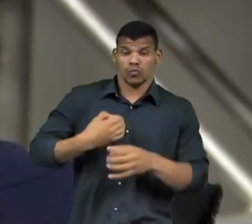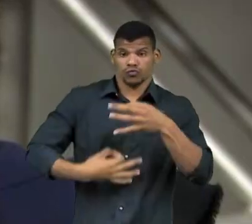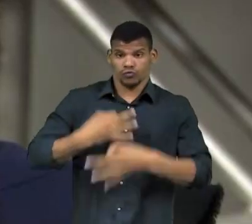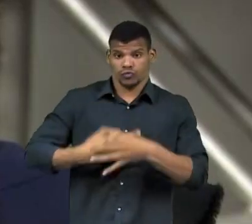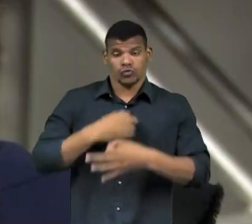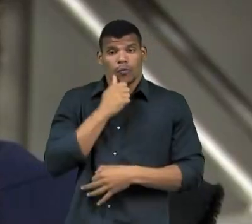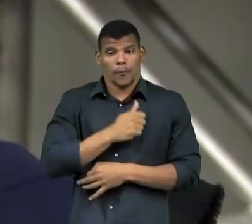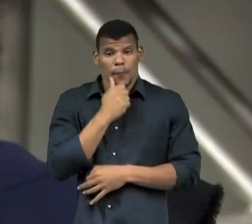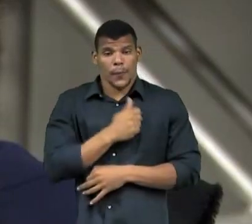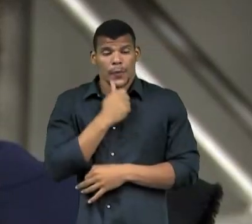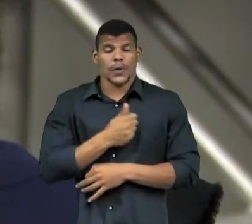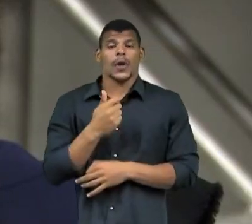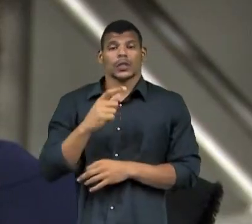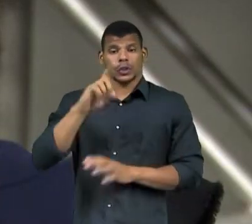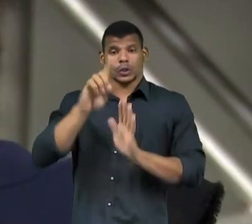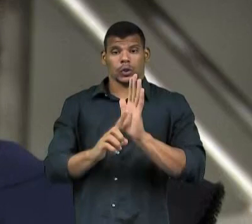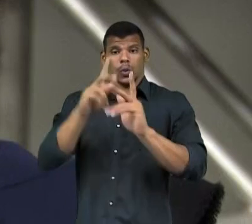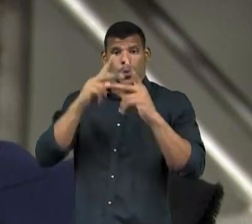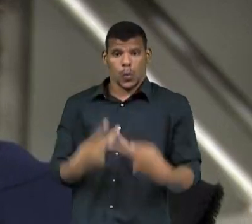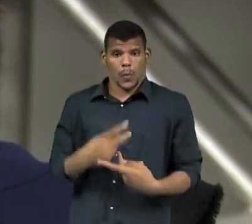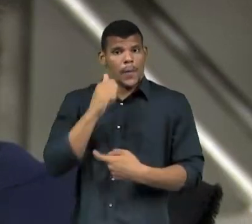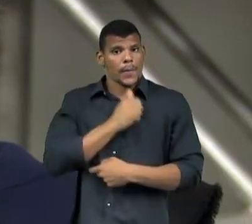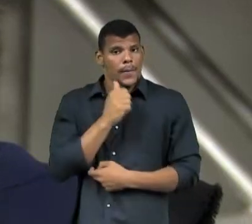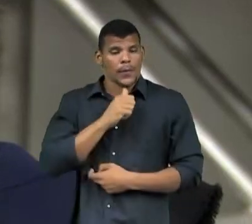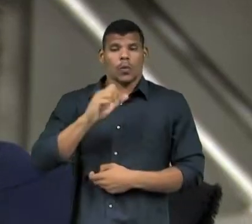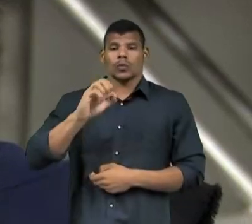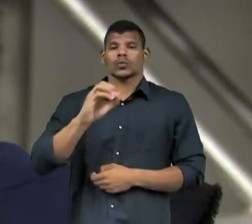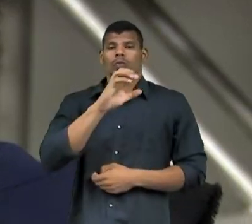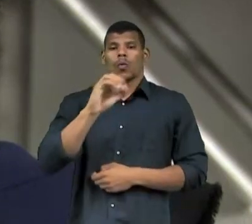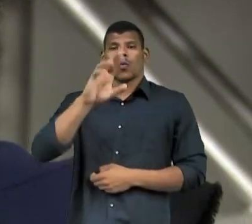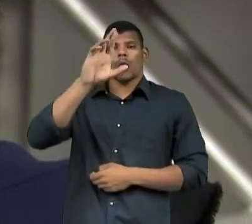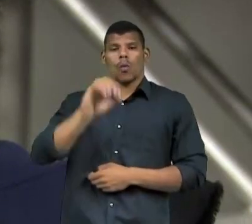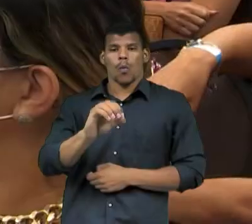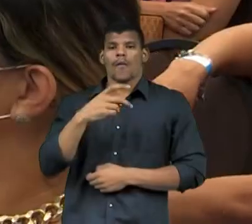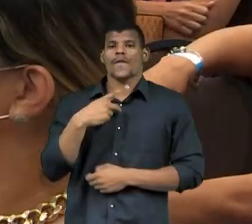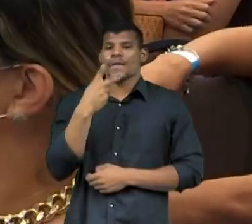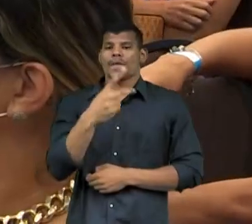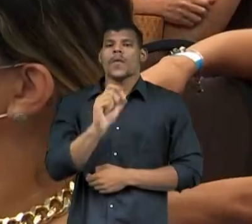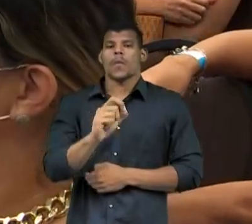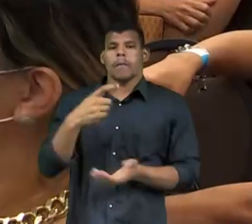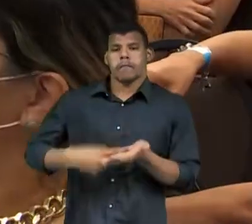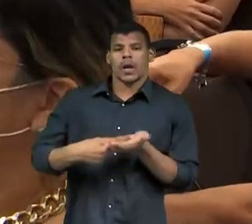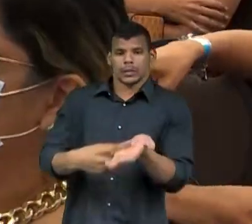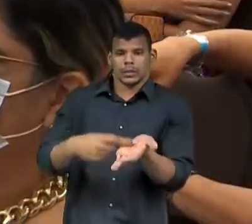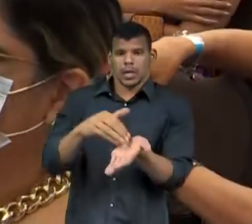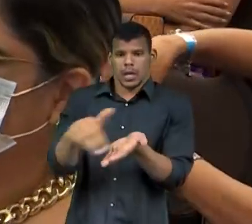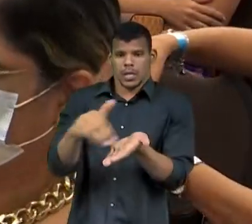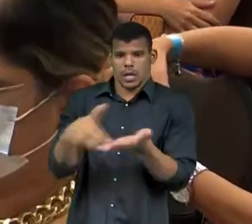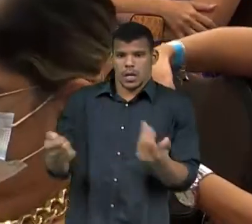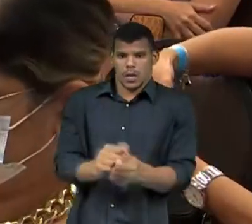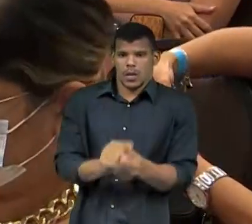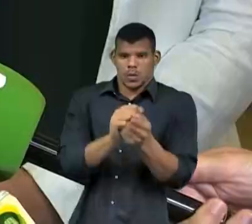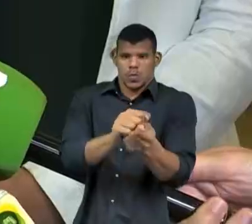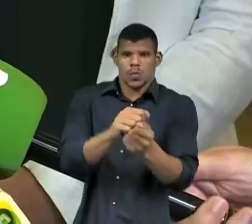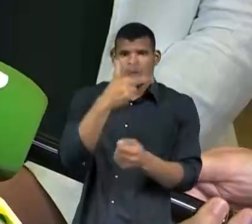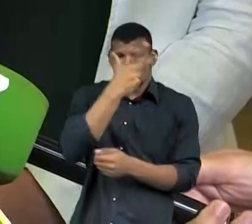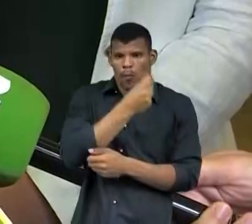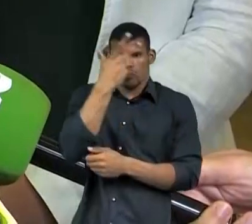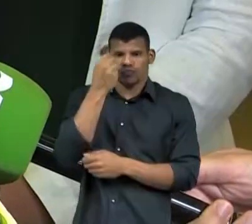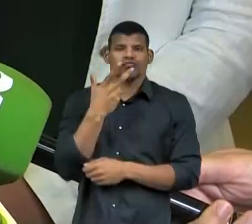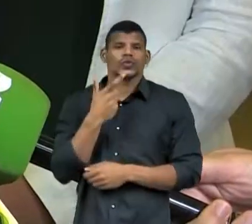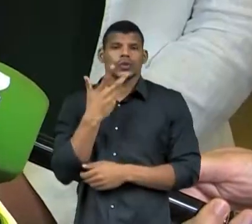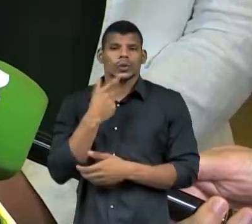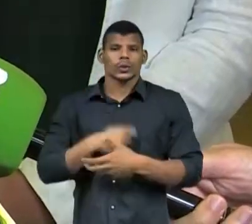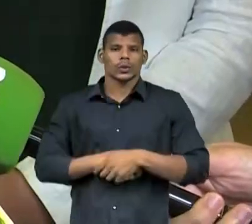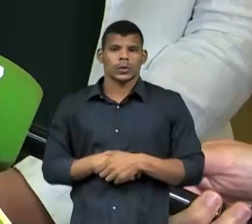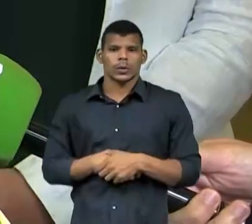Direitos Humanos, Socorro França, falou da parceria da secretaria com os municípios cearenses. Eu não conheço